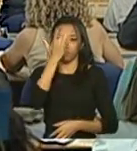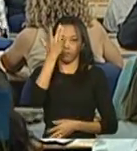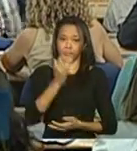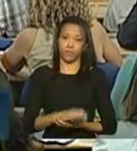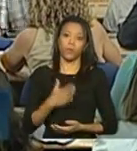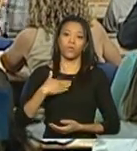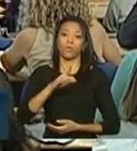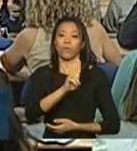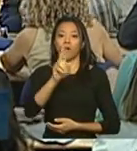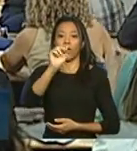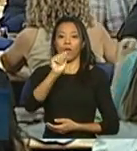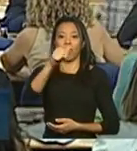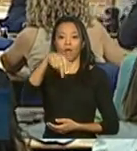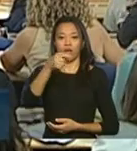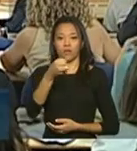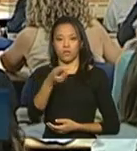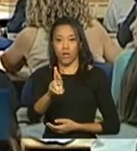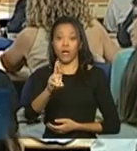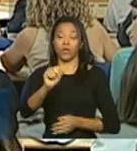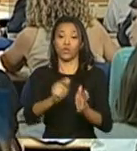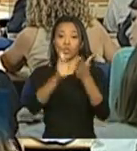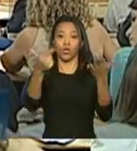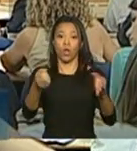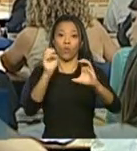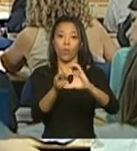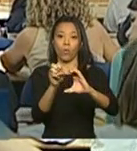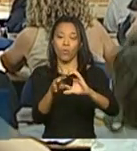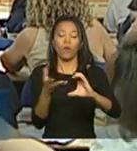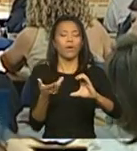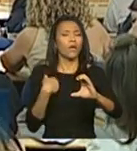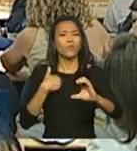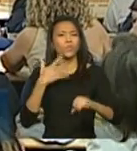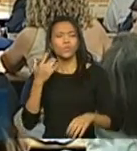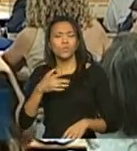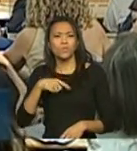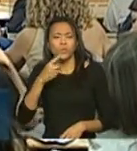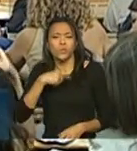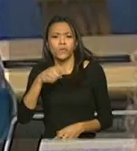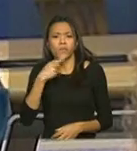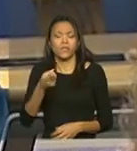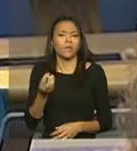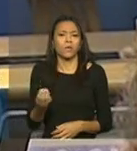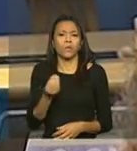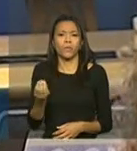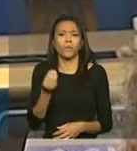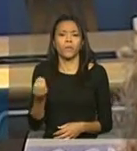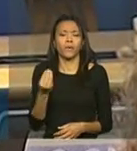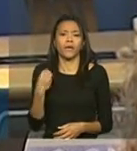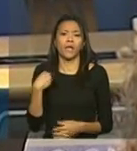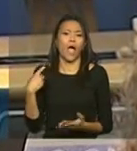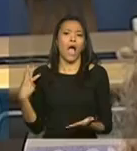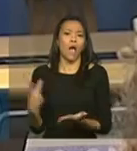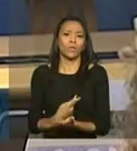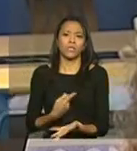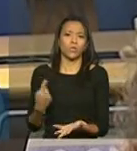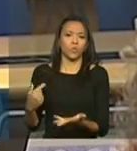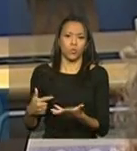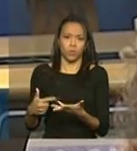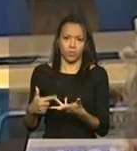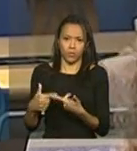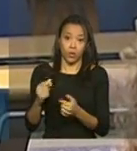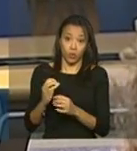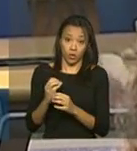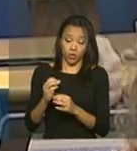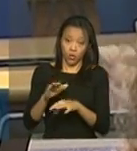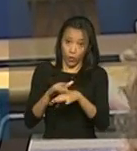André de Souza, Jornal Globo. Eu fiquei com algumas dúvidas a respeito da evolução dos casos ao longo do tempo, porque